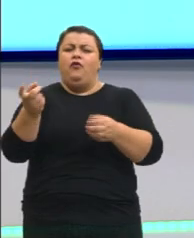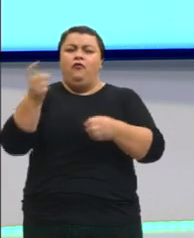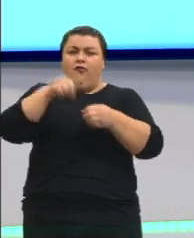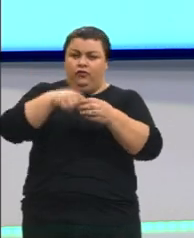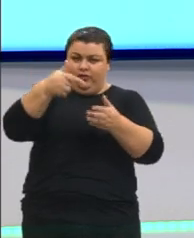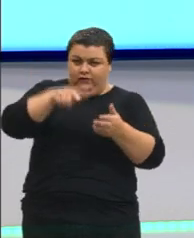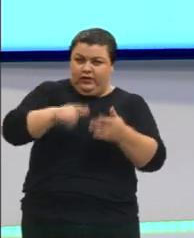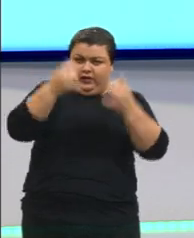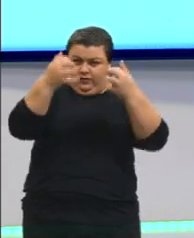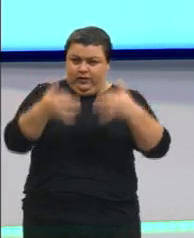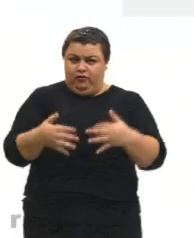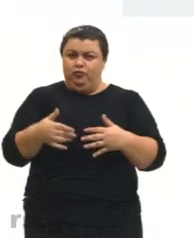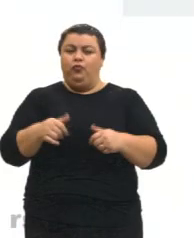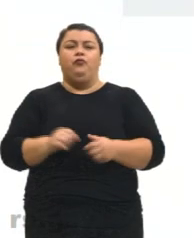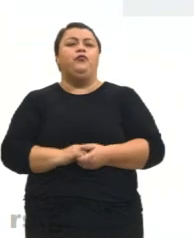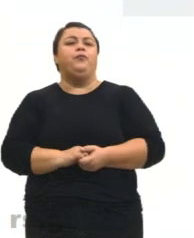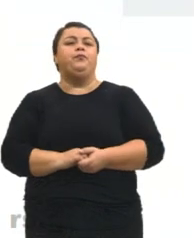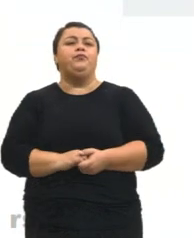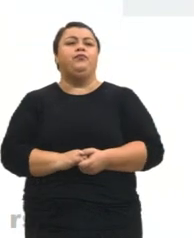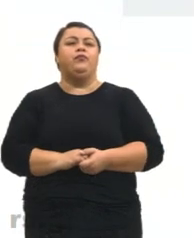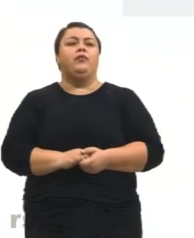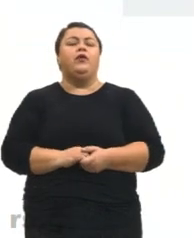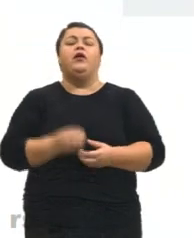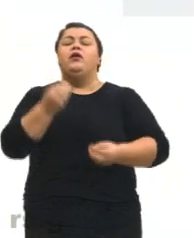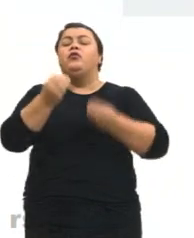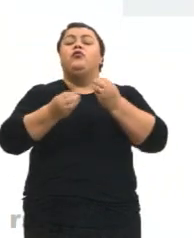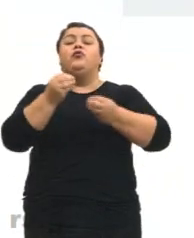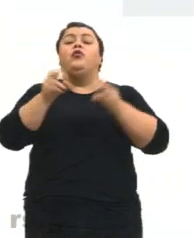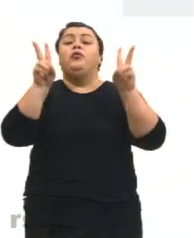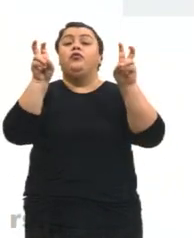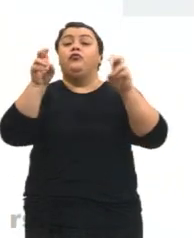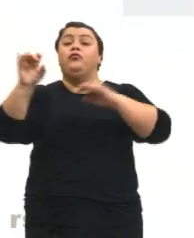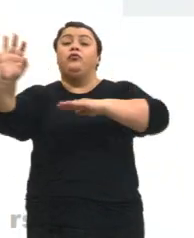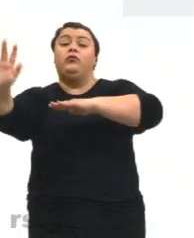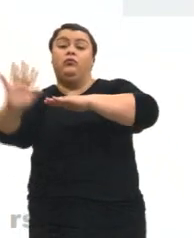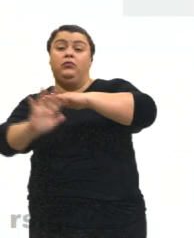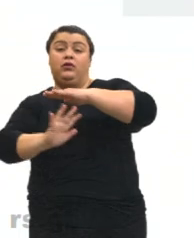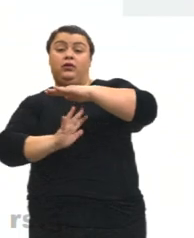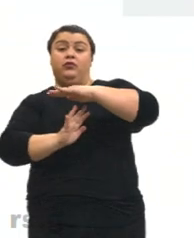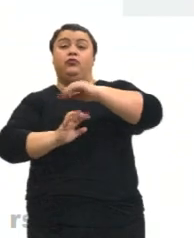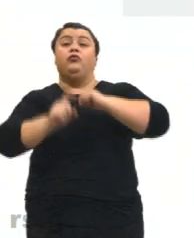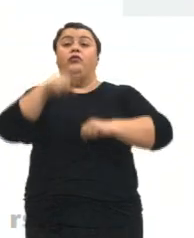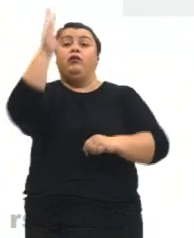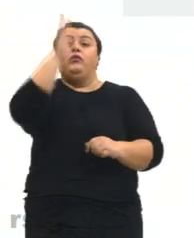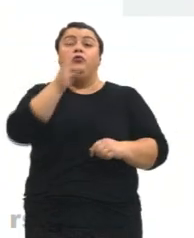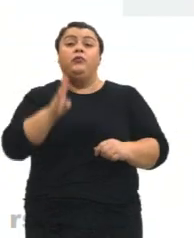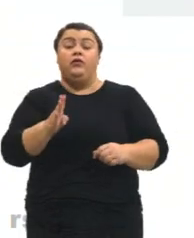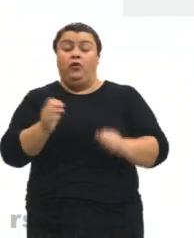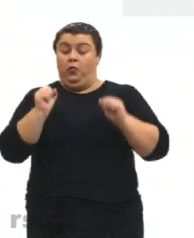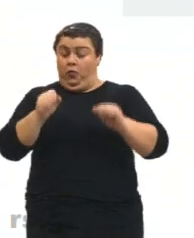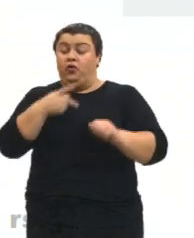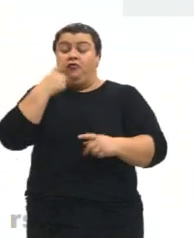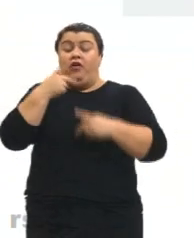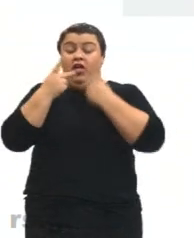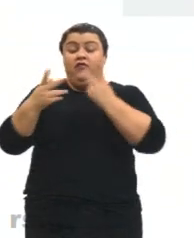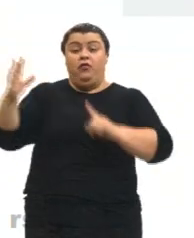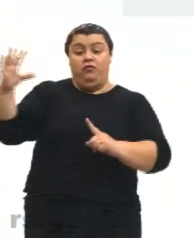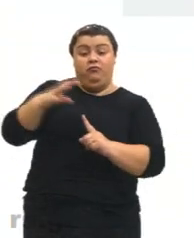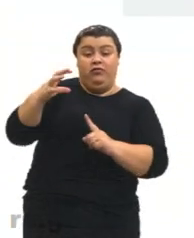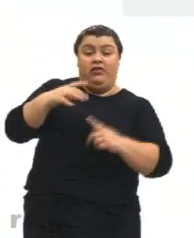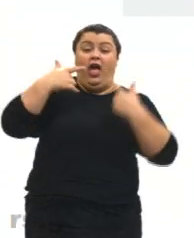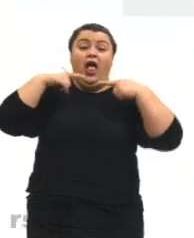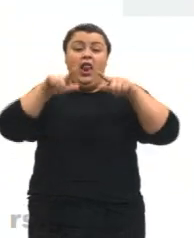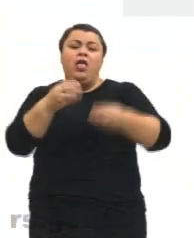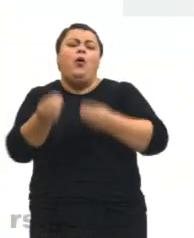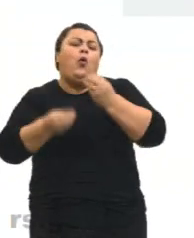tá E sobre as imigrações no Brasil Lucas se a gente pode dizer que elas vão influenciar a língua